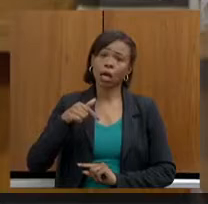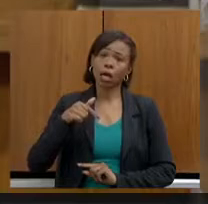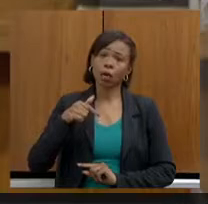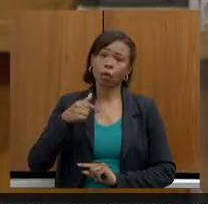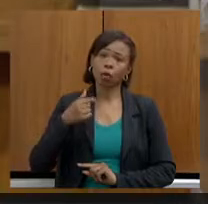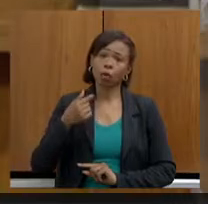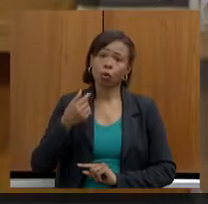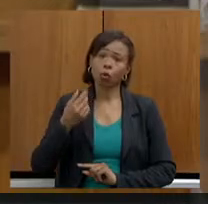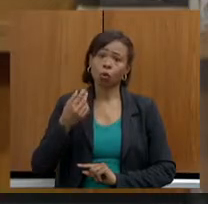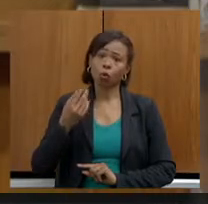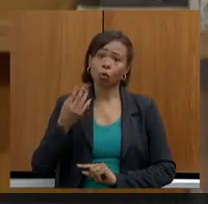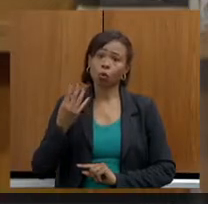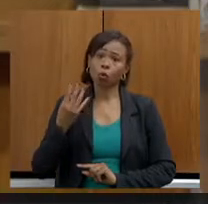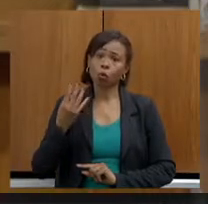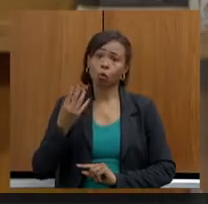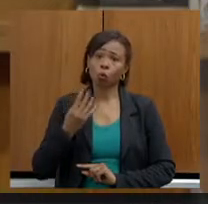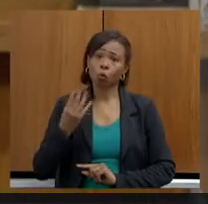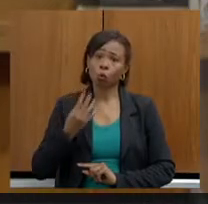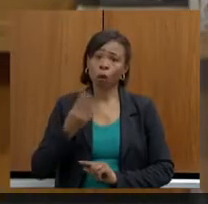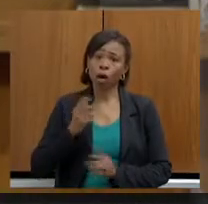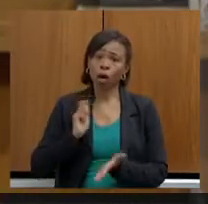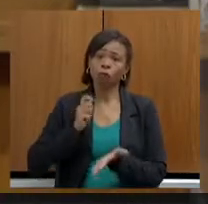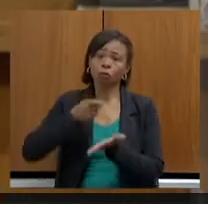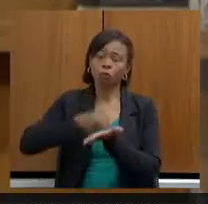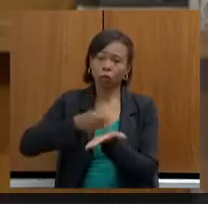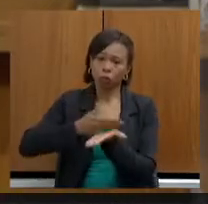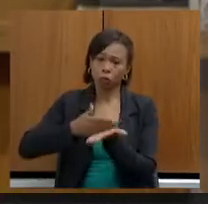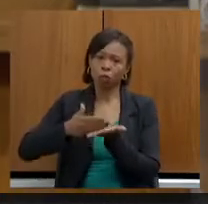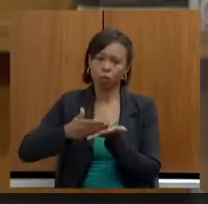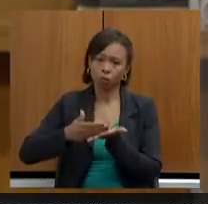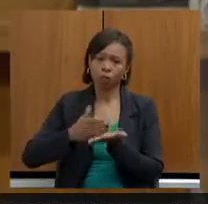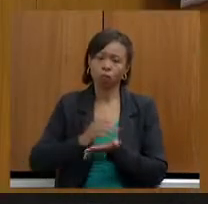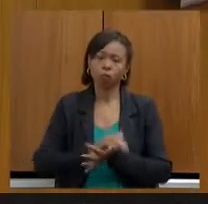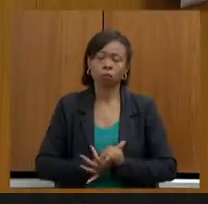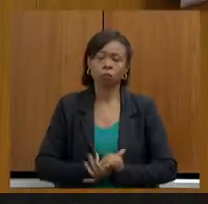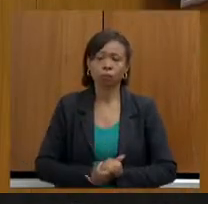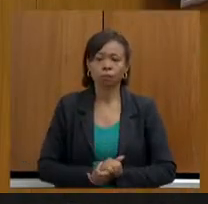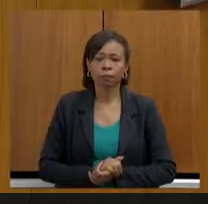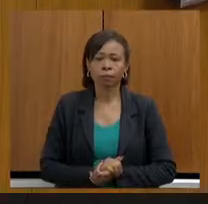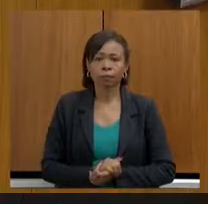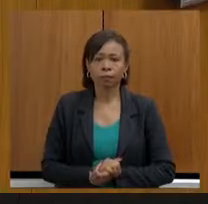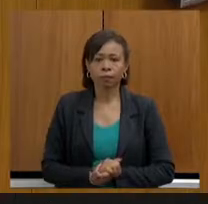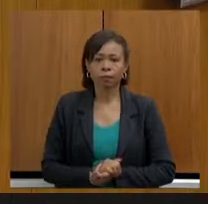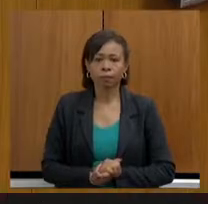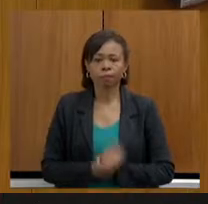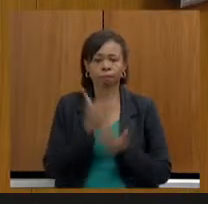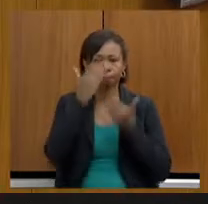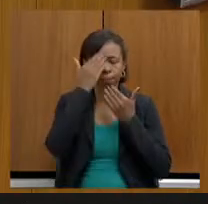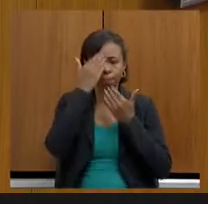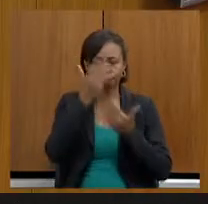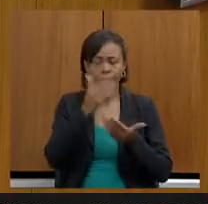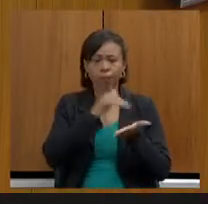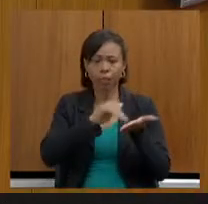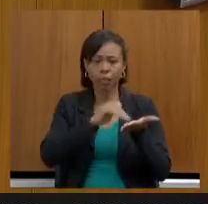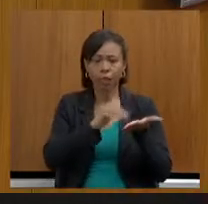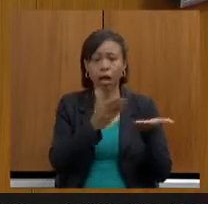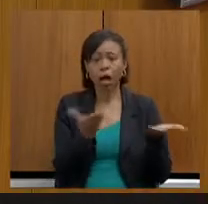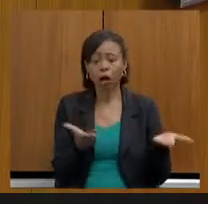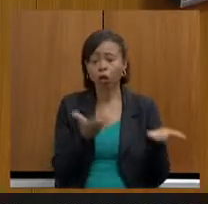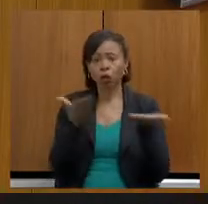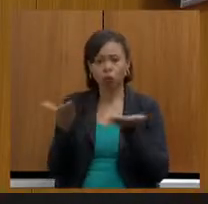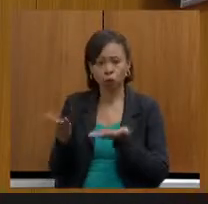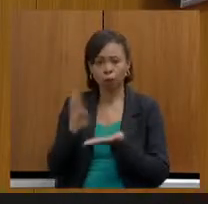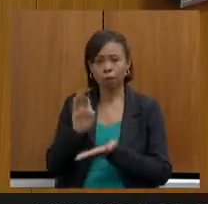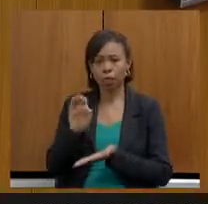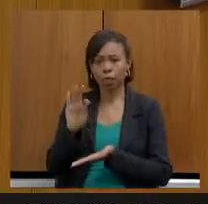É em três anos de administração Certo muito obrigado obrigado a secretária devolvo a palavra o deputado